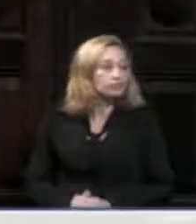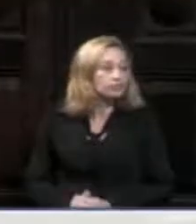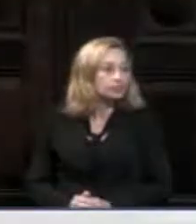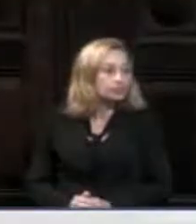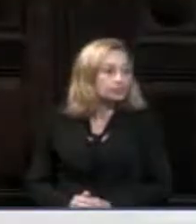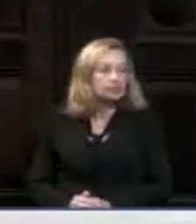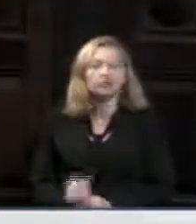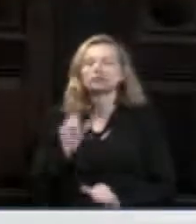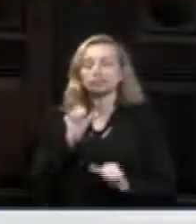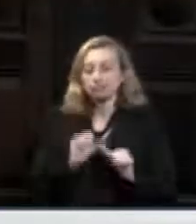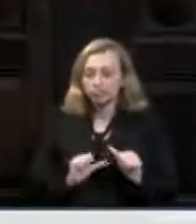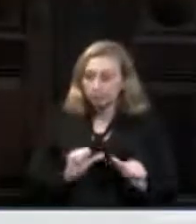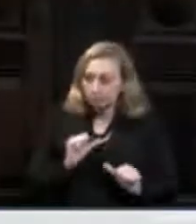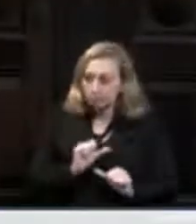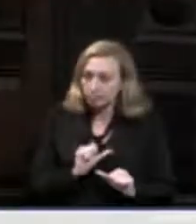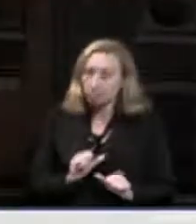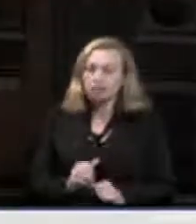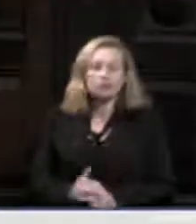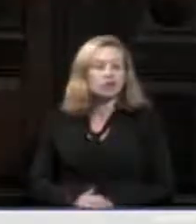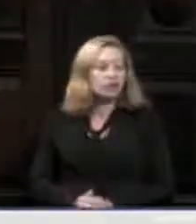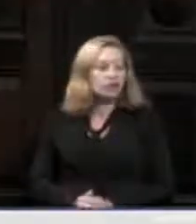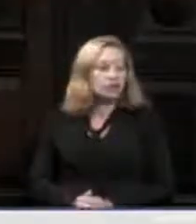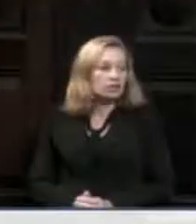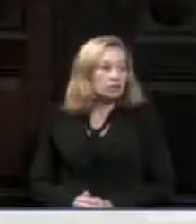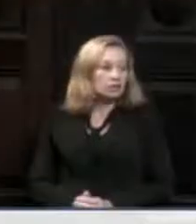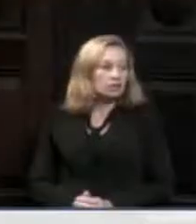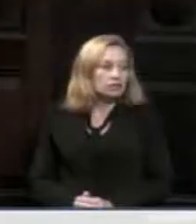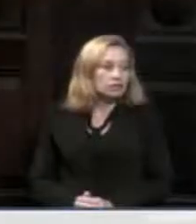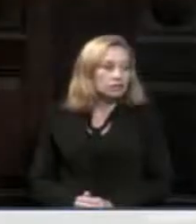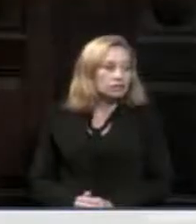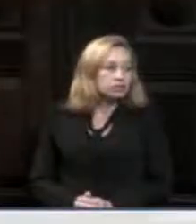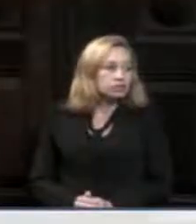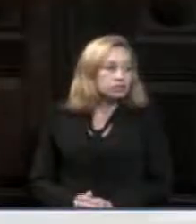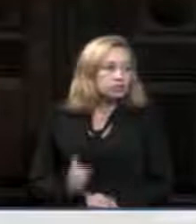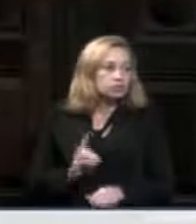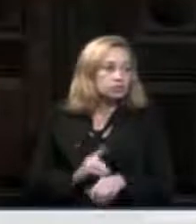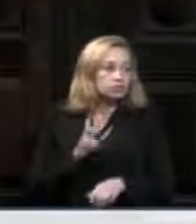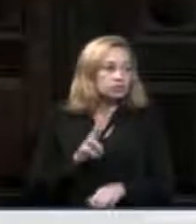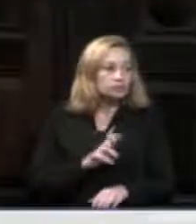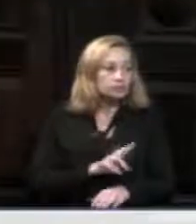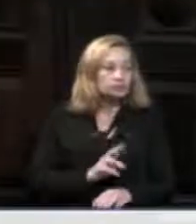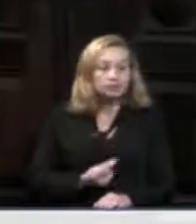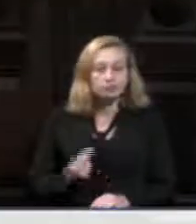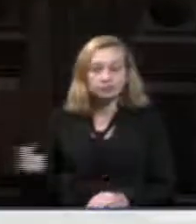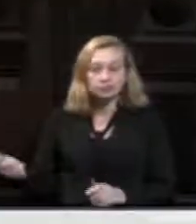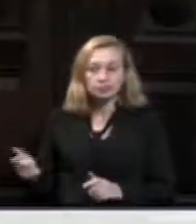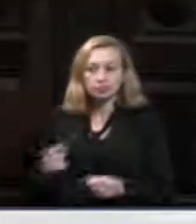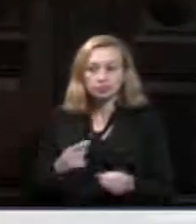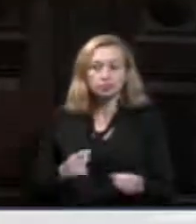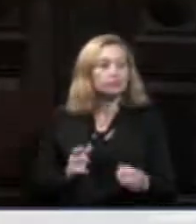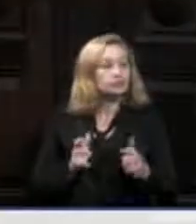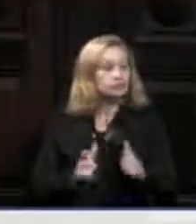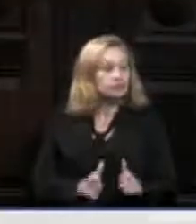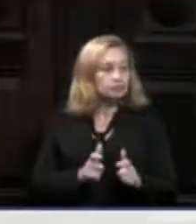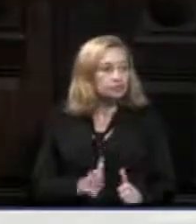Há uma mudança, Dr. Murilo Bustamante deixa a região, este TAC fica no processo